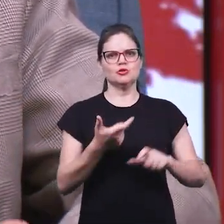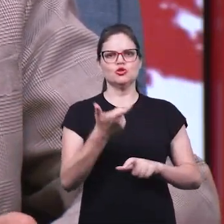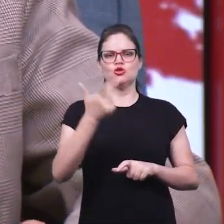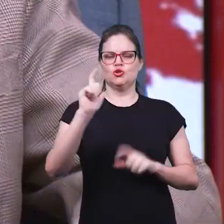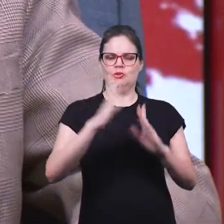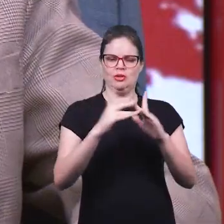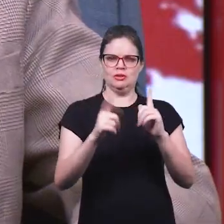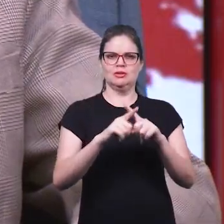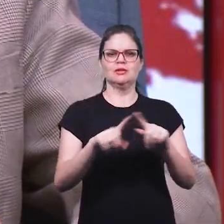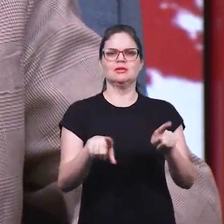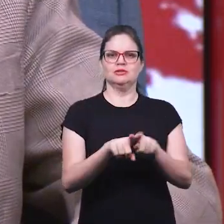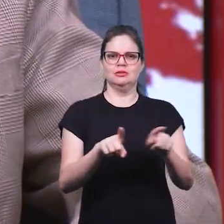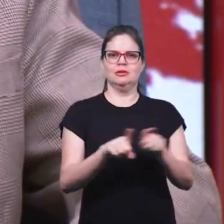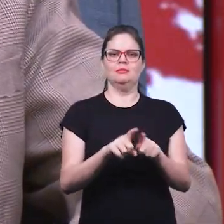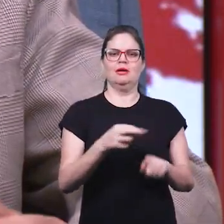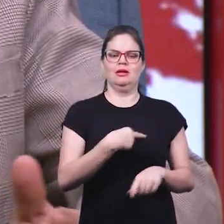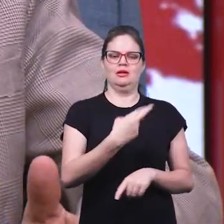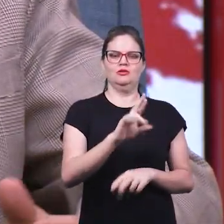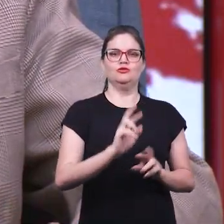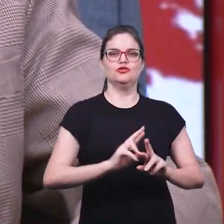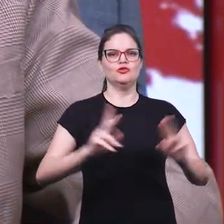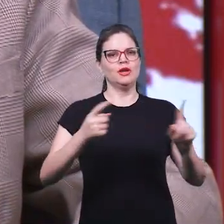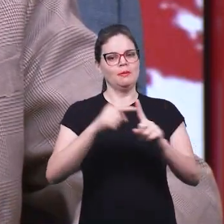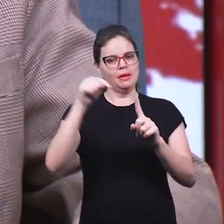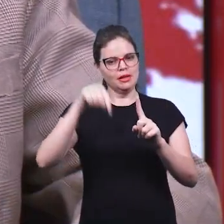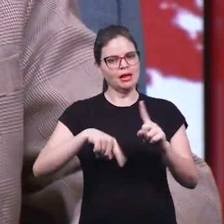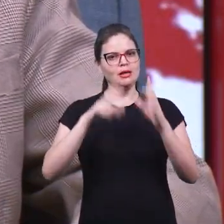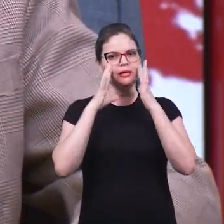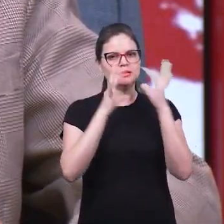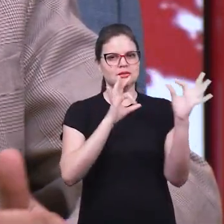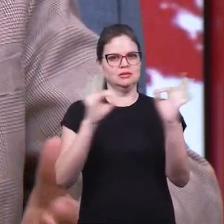igrejas que também compartilham os nossos